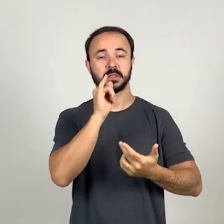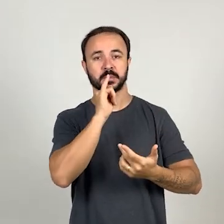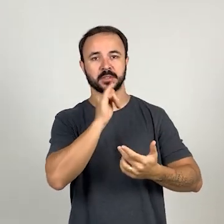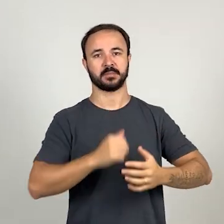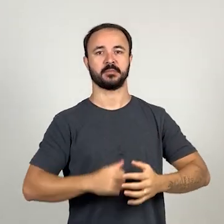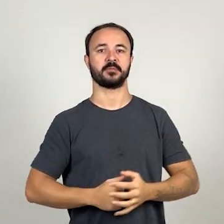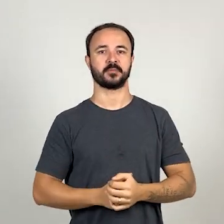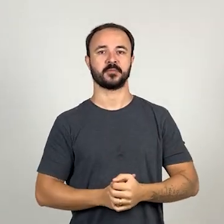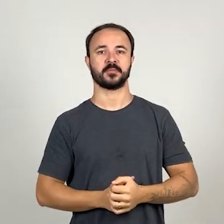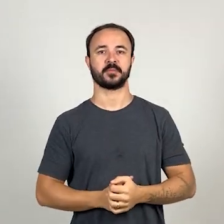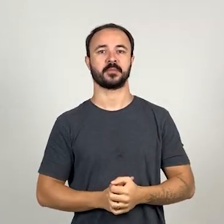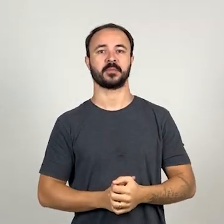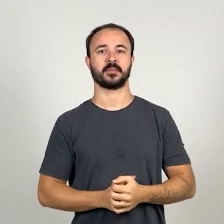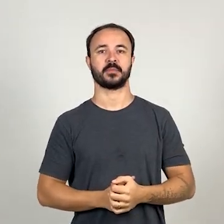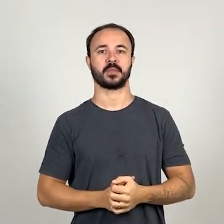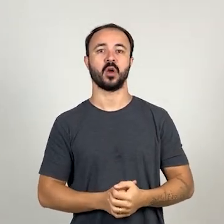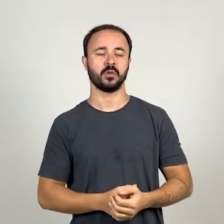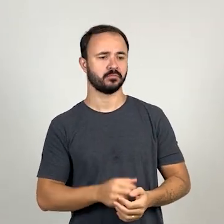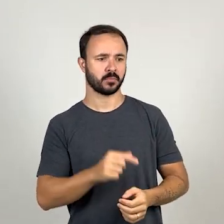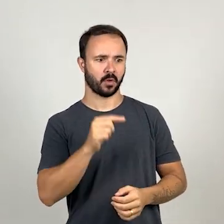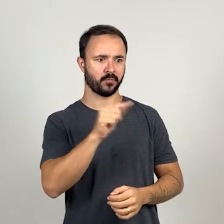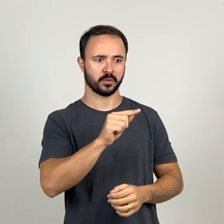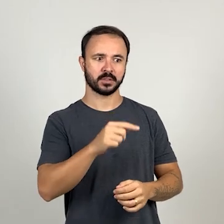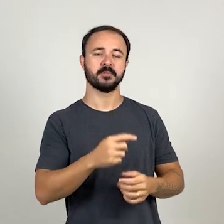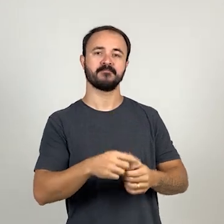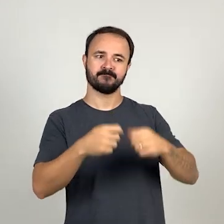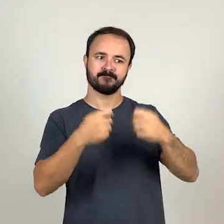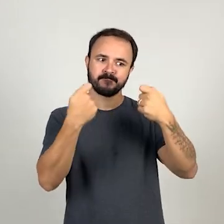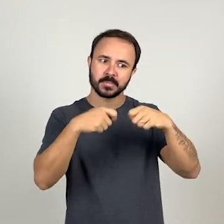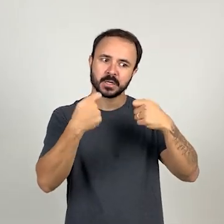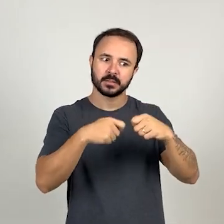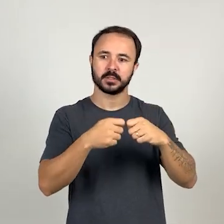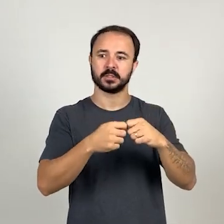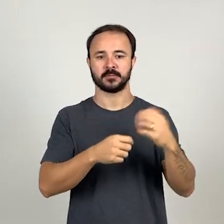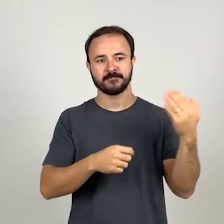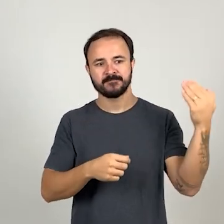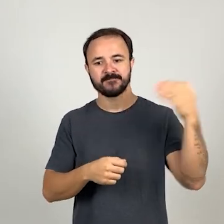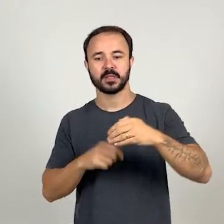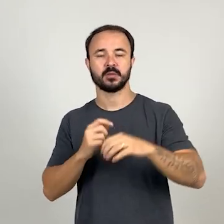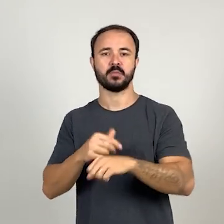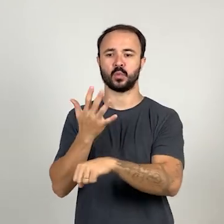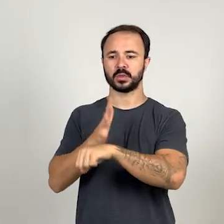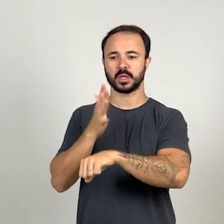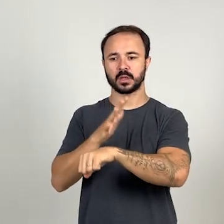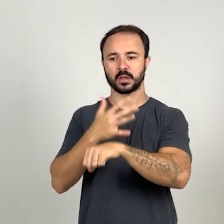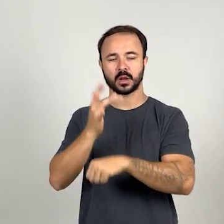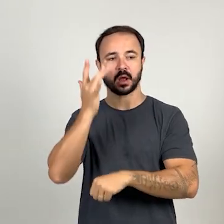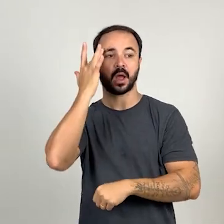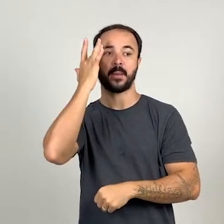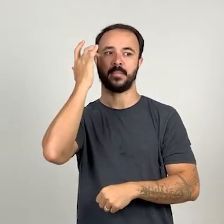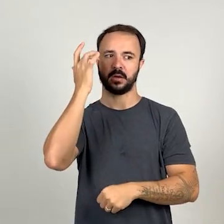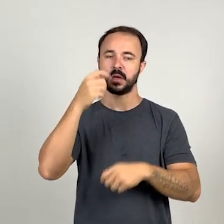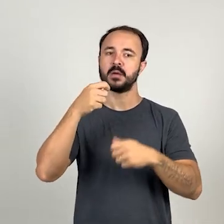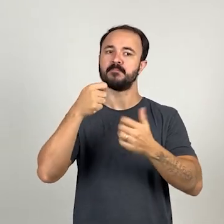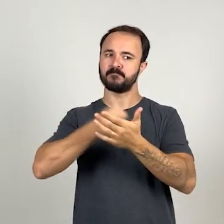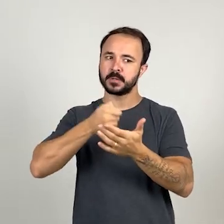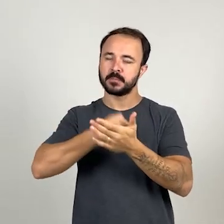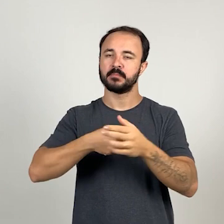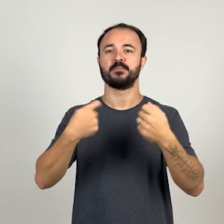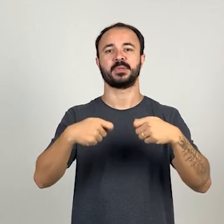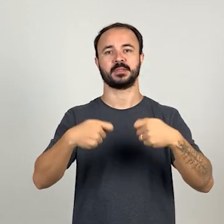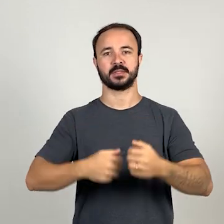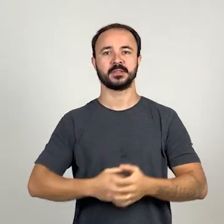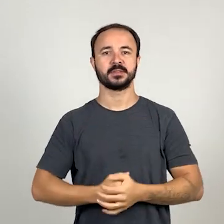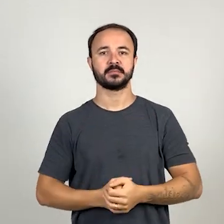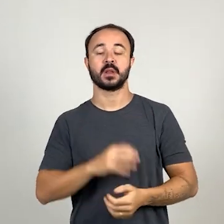tomorrow. You must attend the training tomorrow. Que você tem que participar desse treinamento amanhã. Ou então, quando eu digo que você tem que